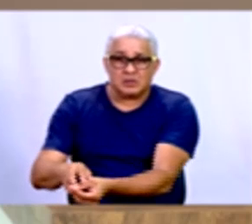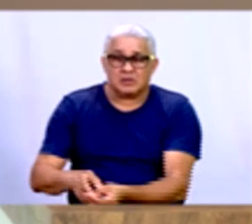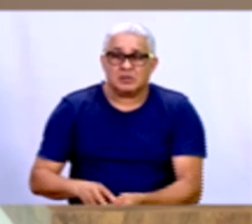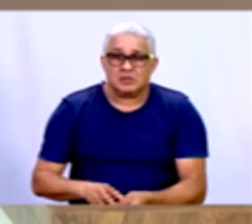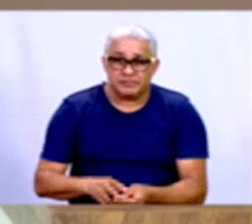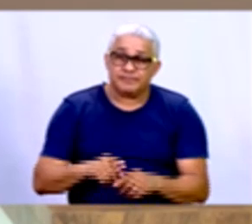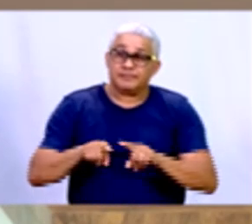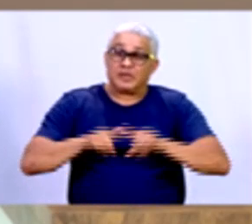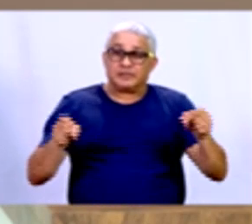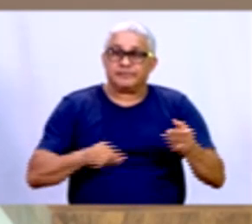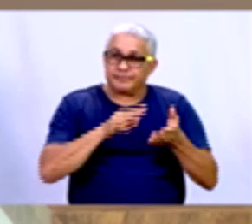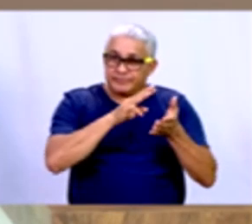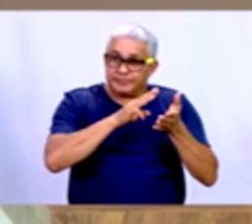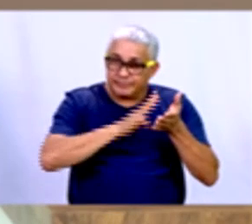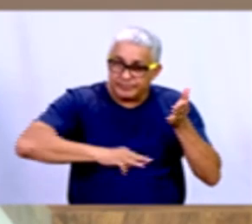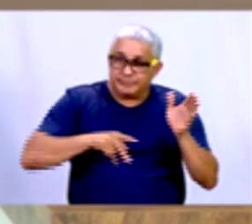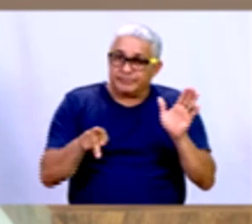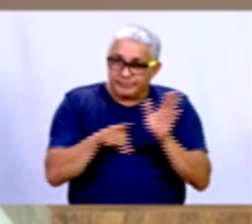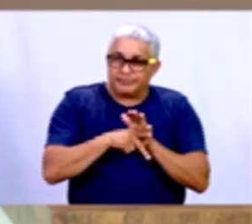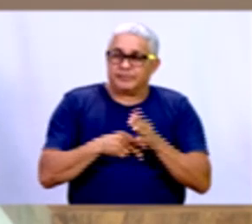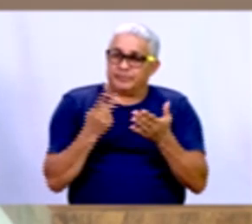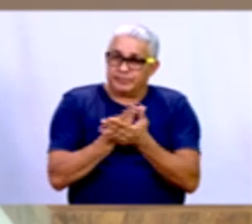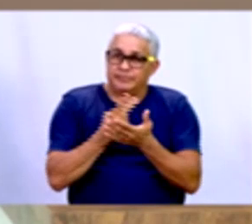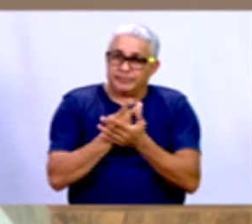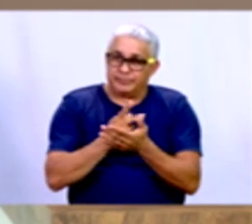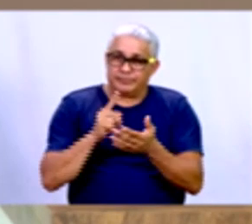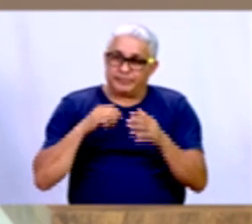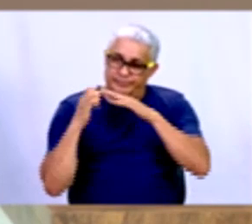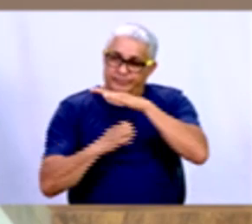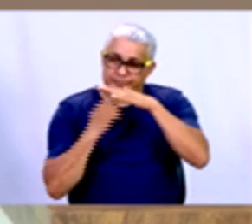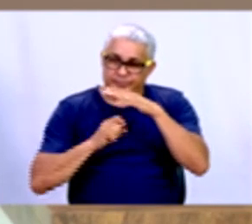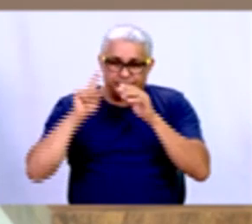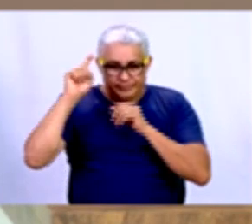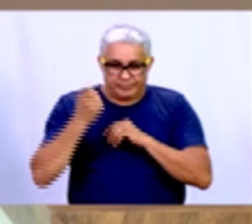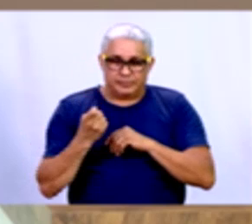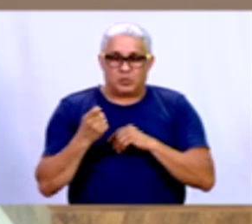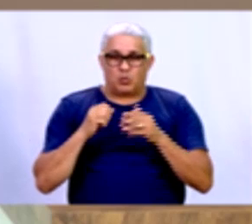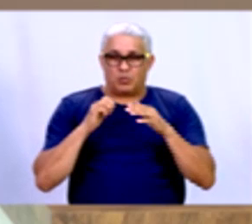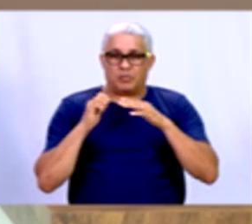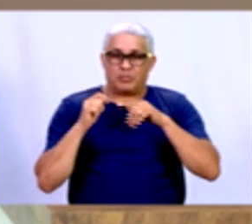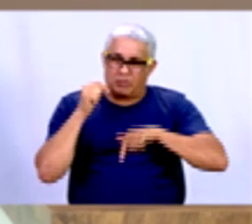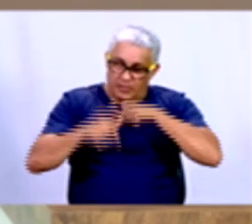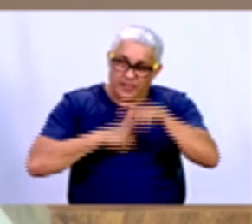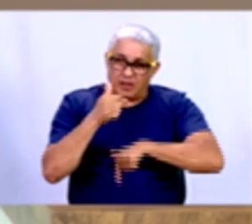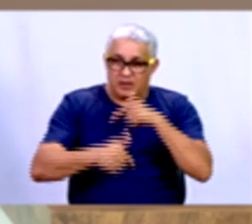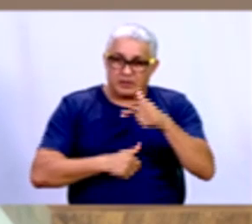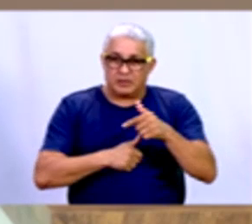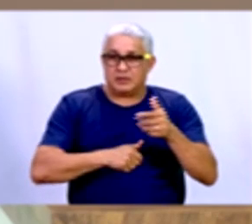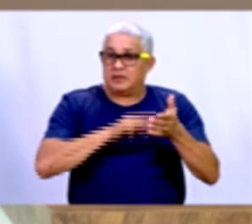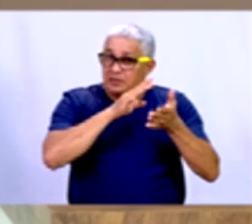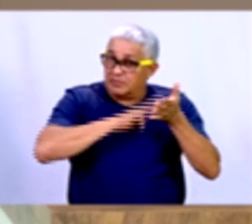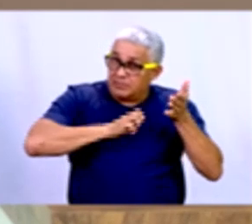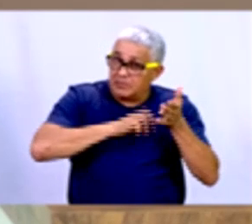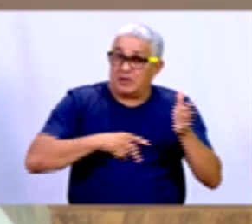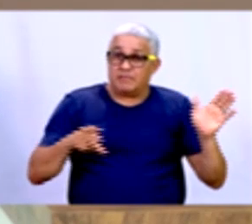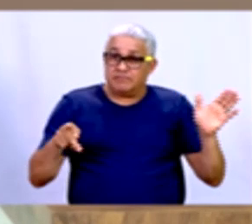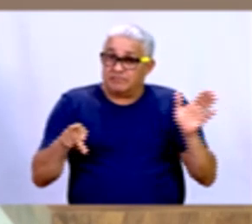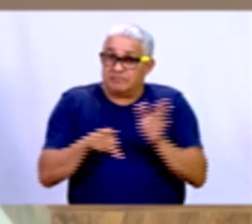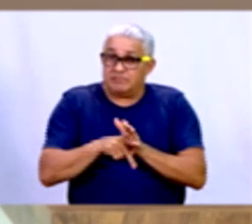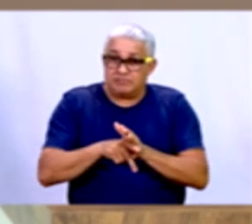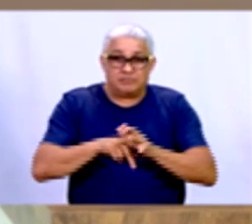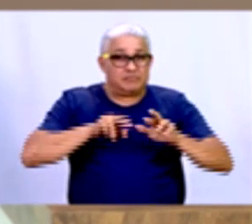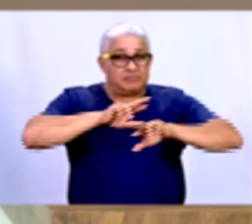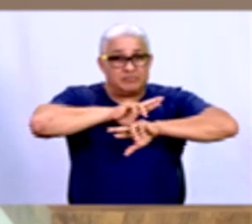a metodologia estava errada. Né? Na empresa onde trabalhávamos, a metodologia não era essa que envolve com